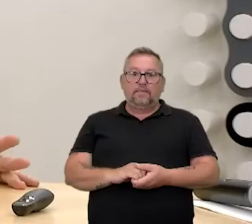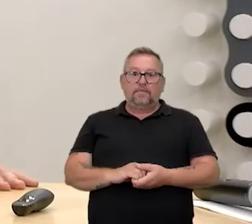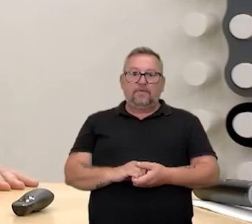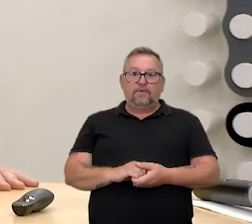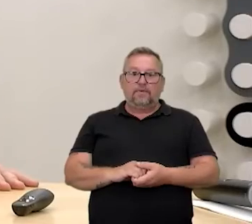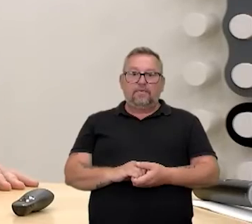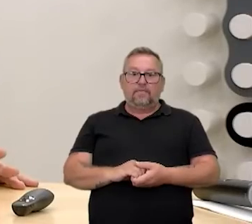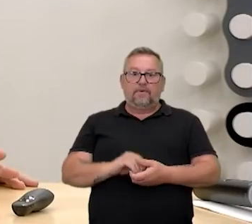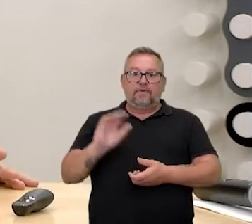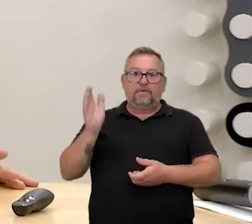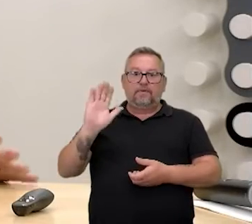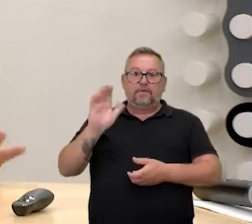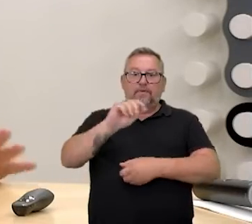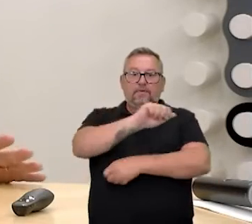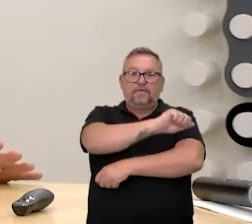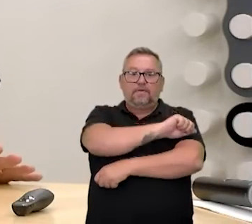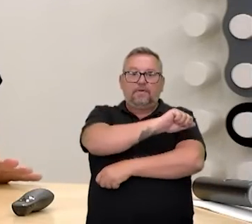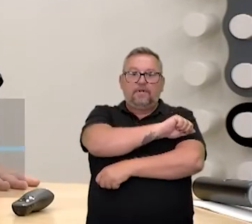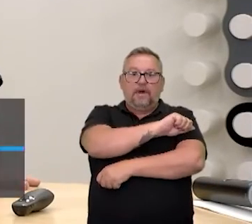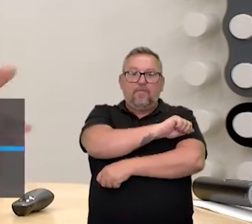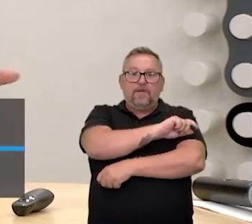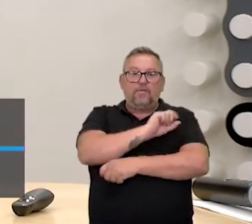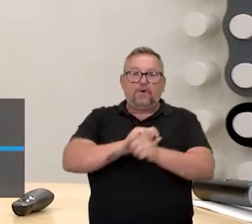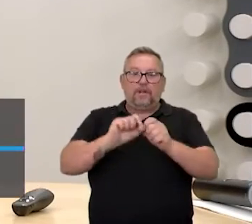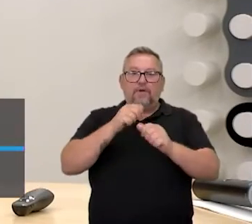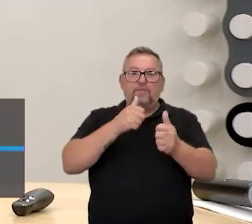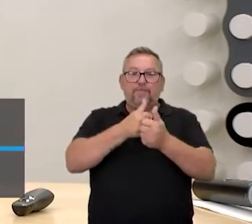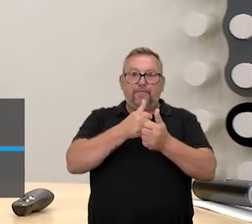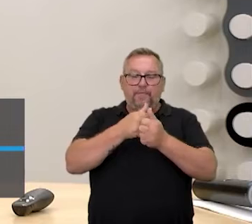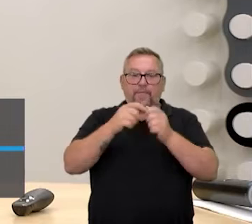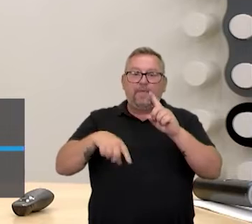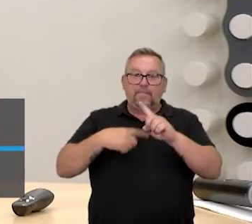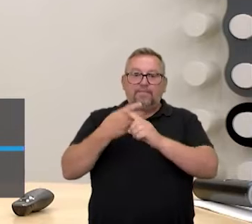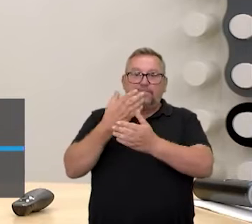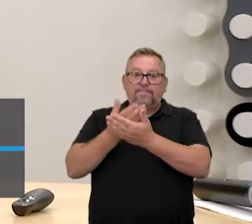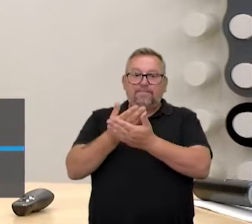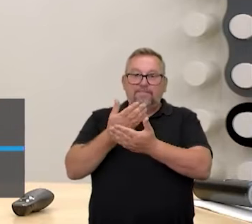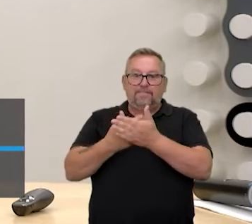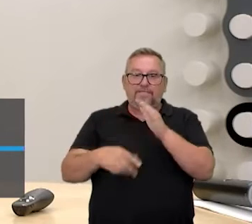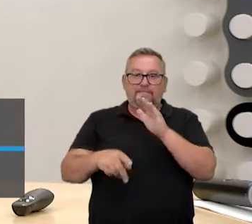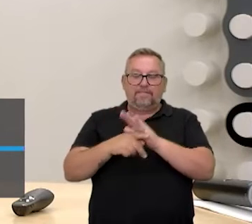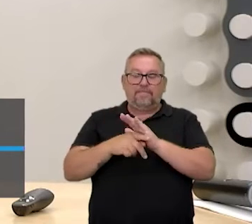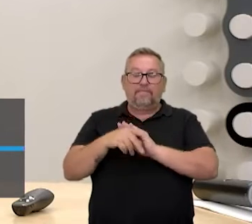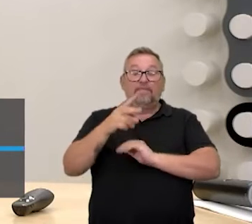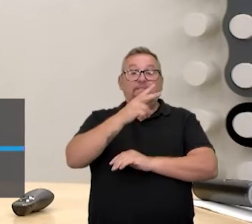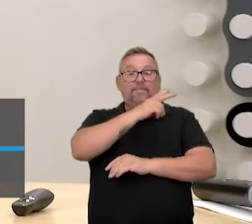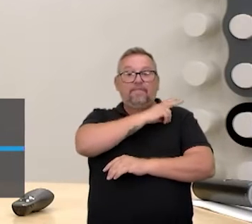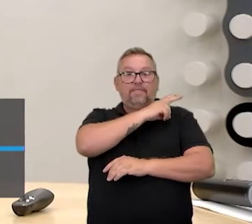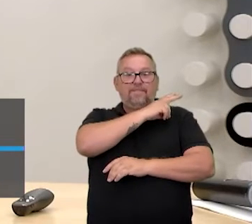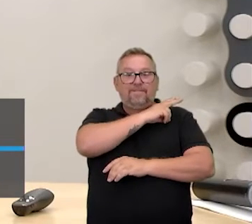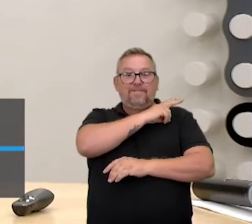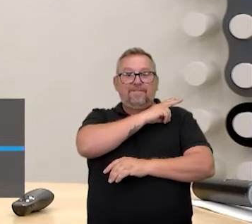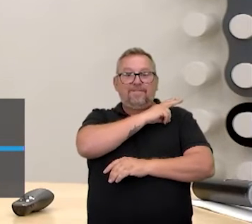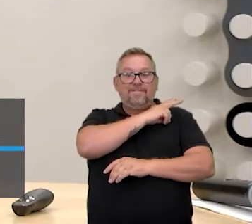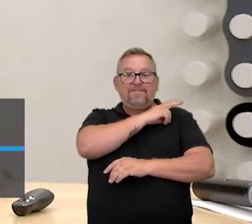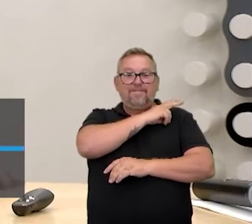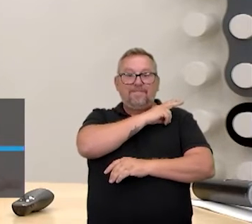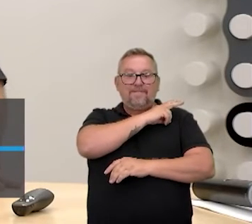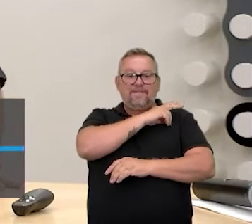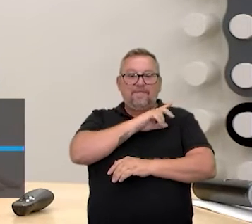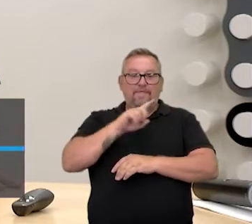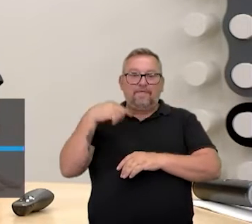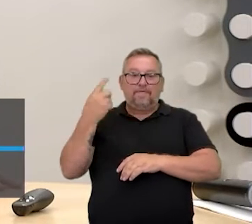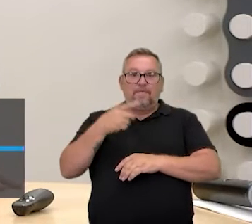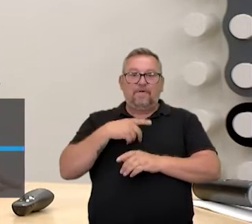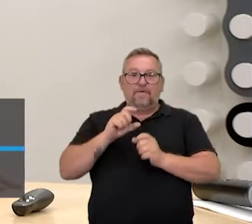Olá, alunos, professores e a todos que irão acompanhar a mais essa aula da segunda série do ensino médio, né? Nós